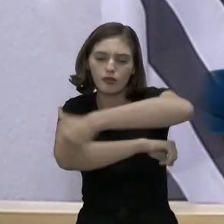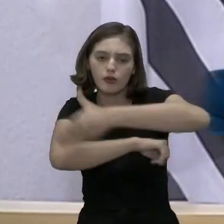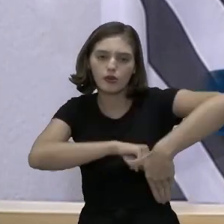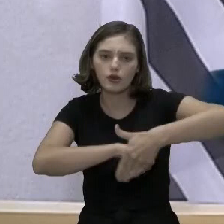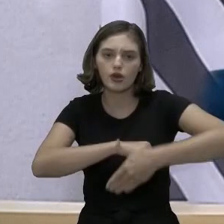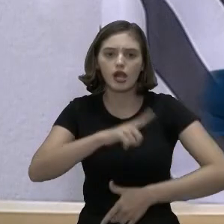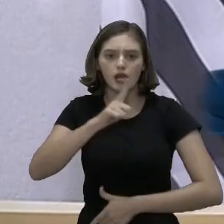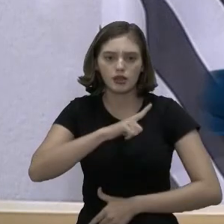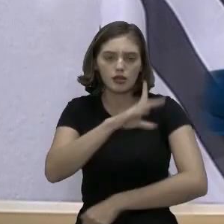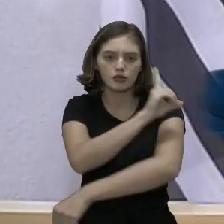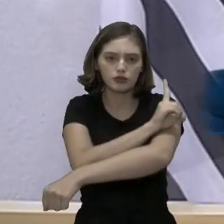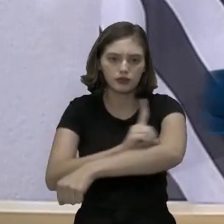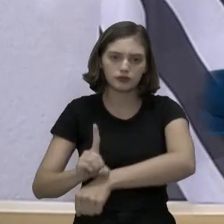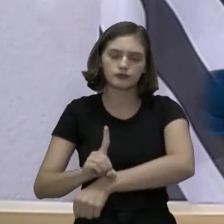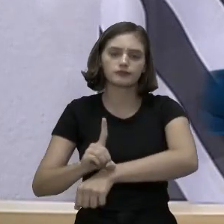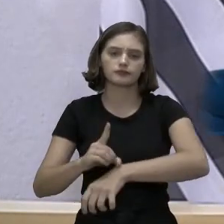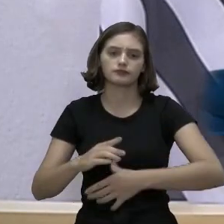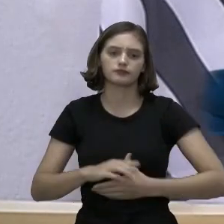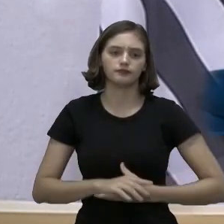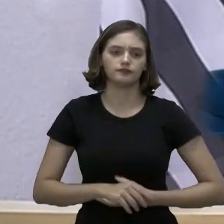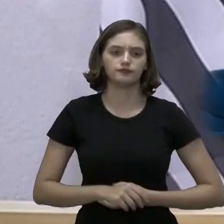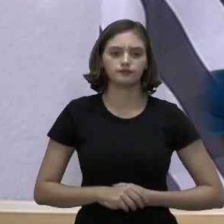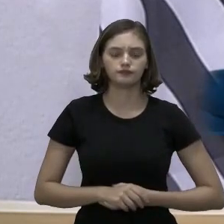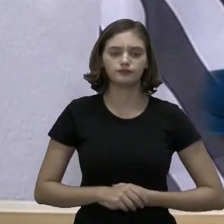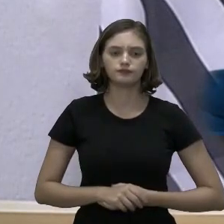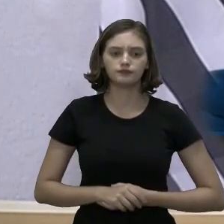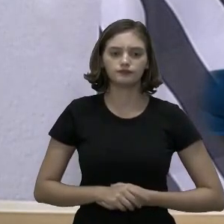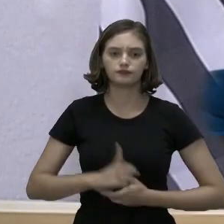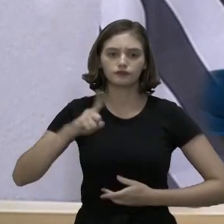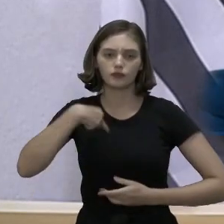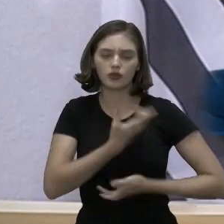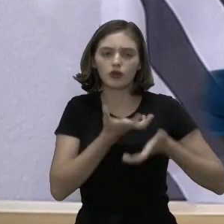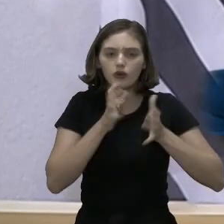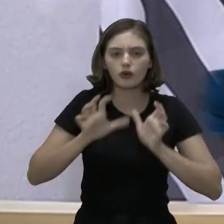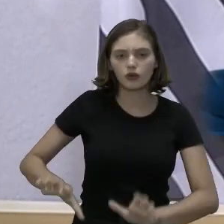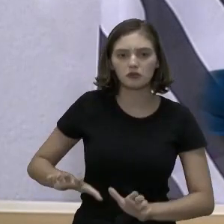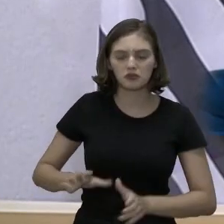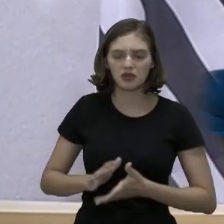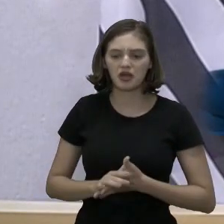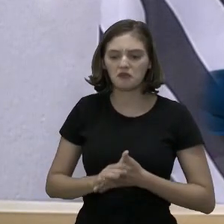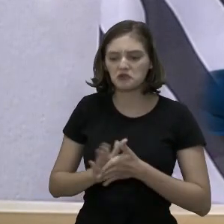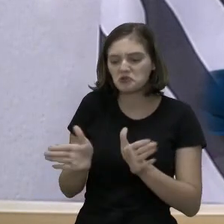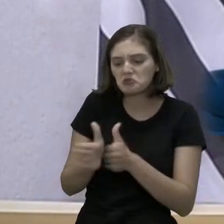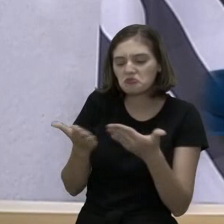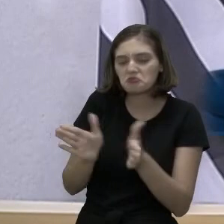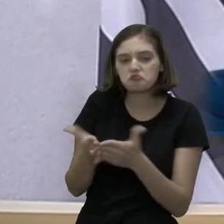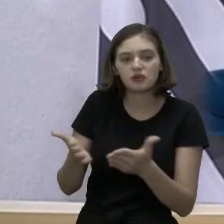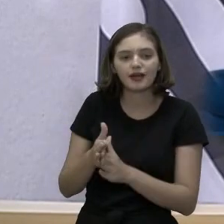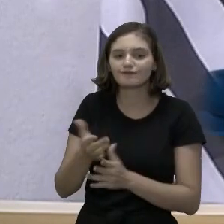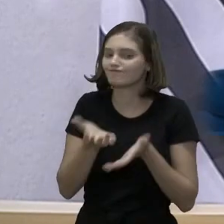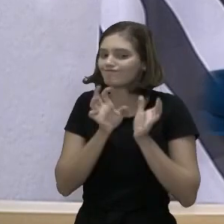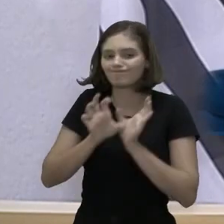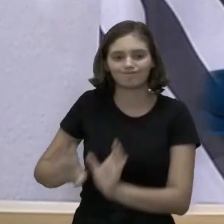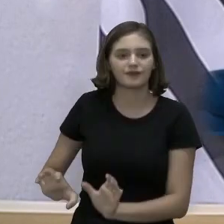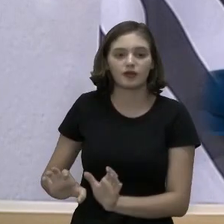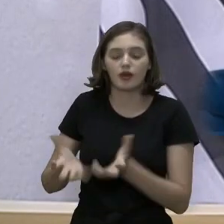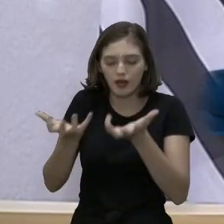terão dentro do plano de carreira dignidade. Nós não queremos esmola. Nós queremos